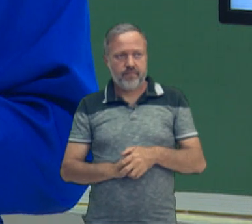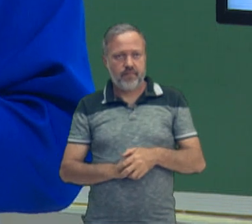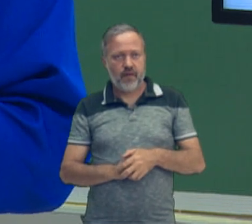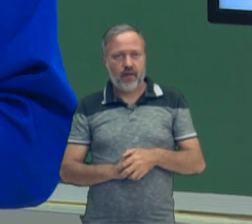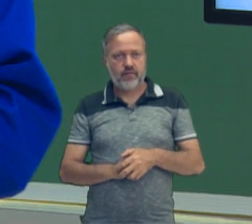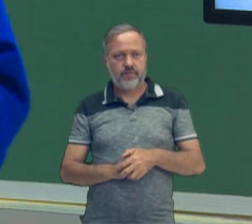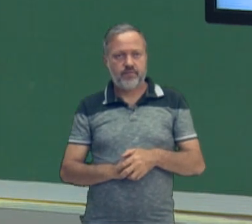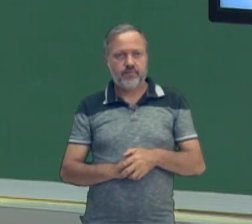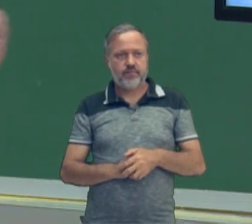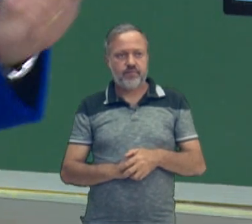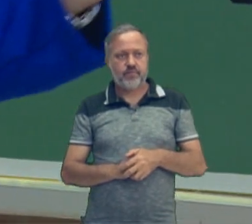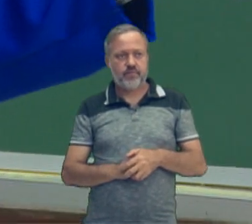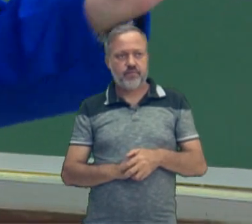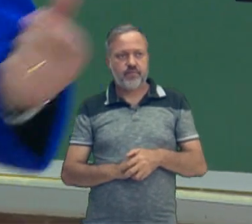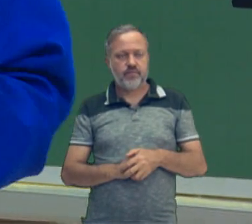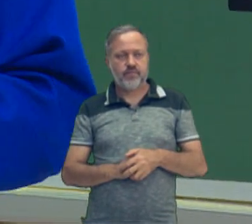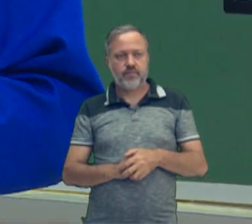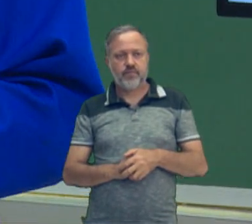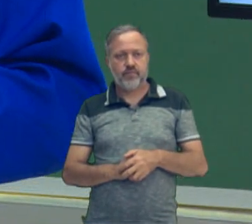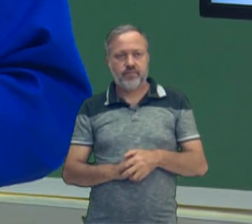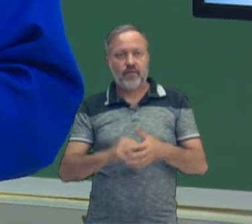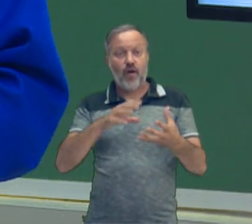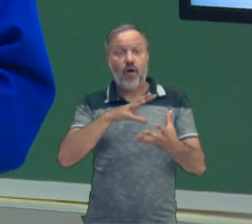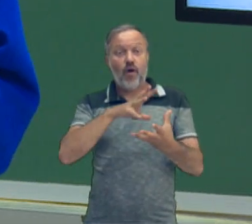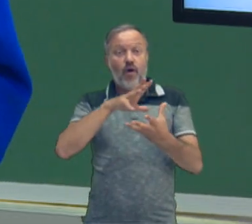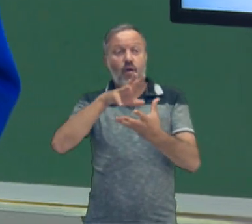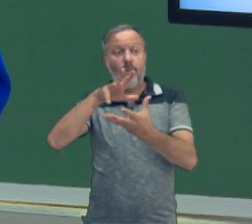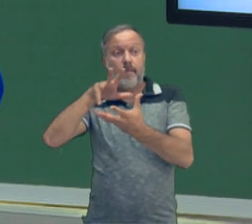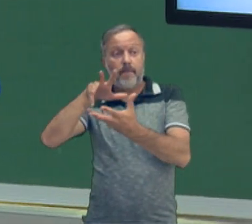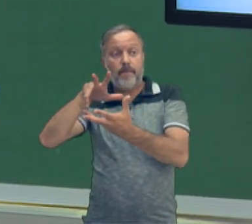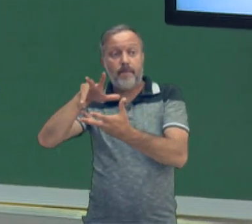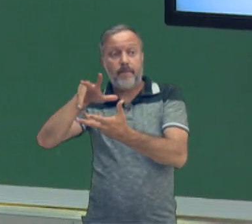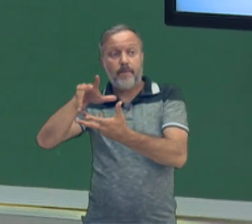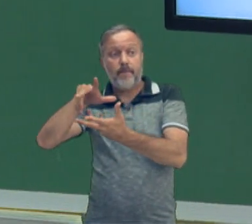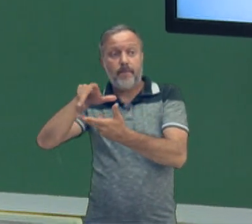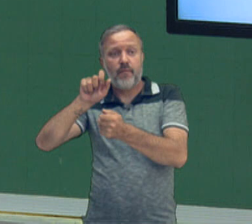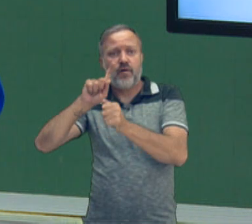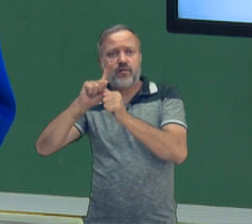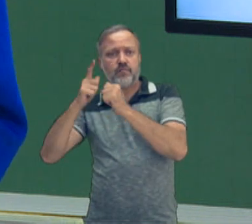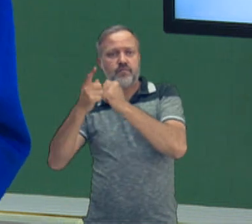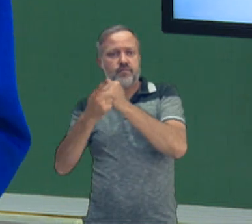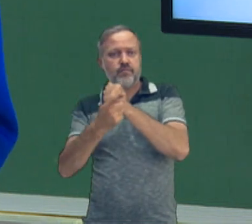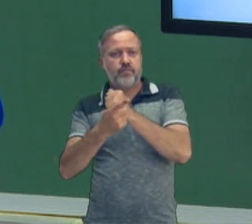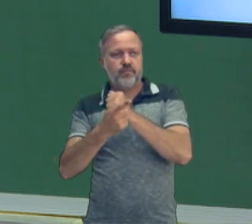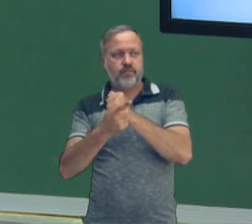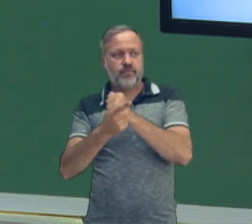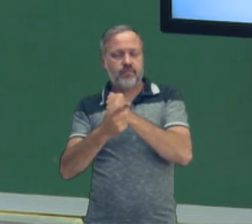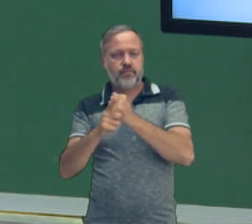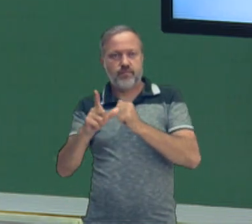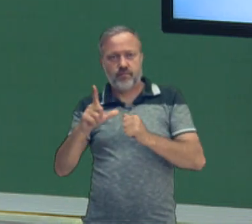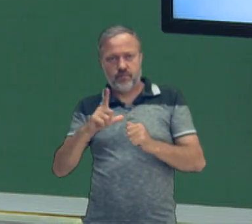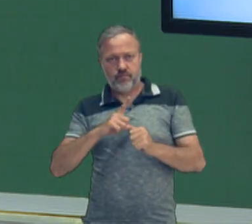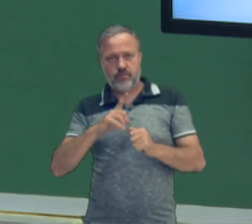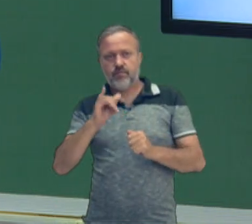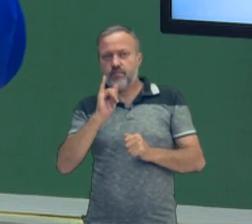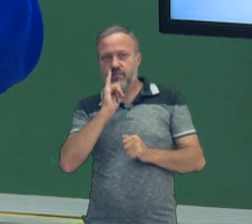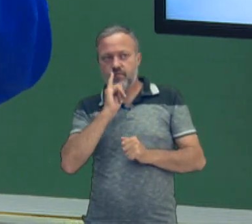mundo sob o ponto de vista do critério geográfico físico. De que modo? Opa, eu tenho aqui, por